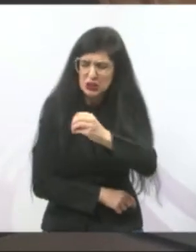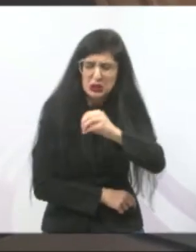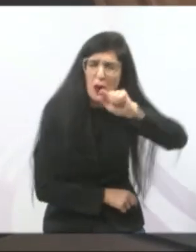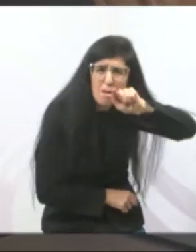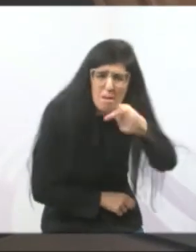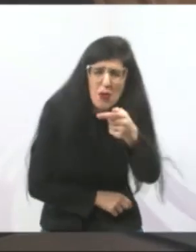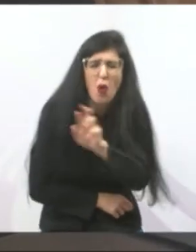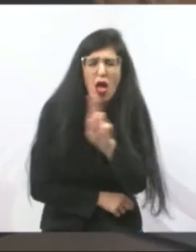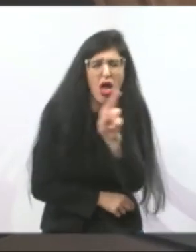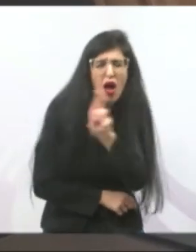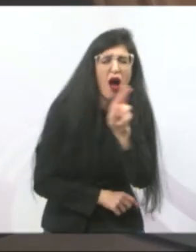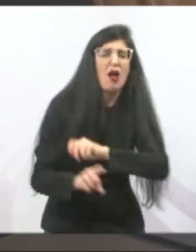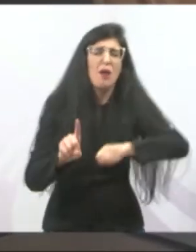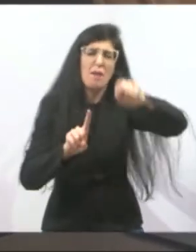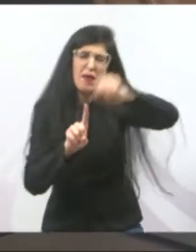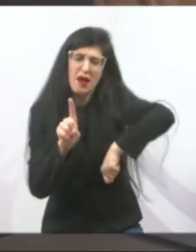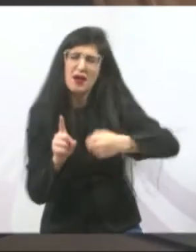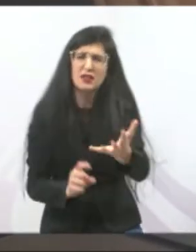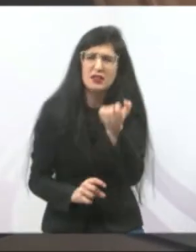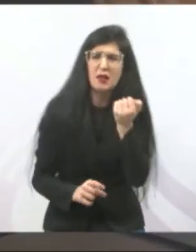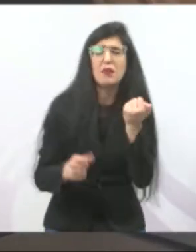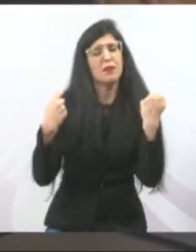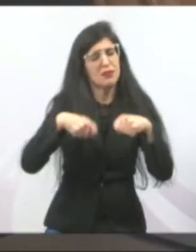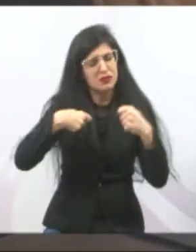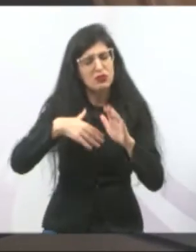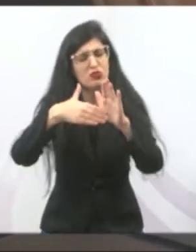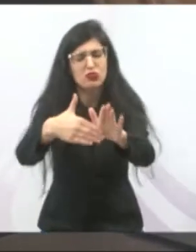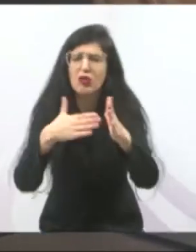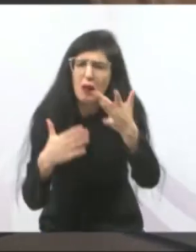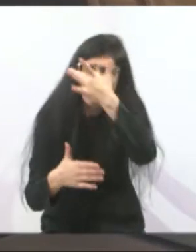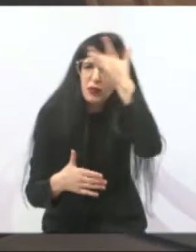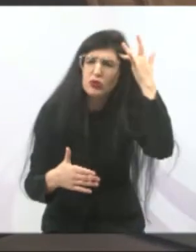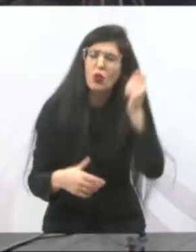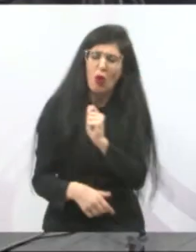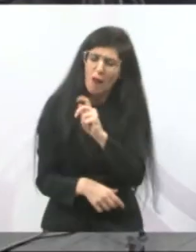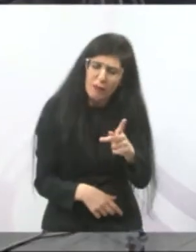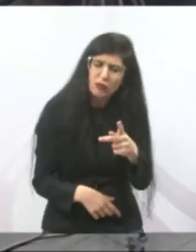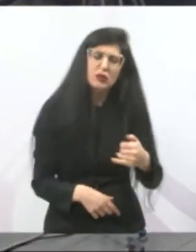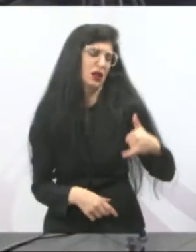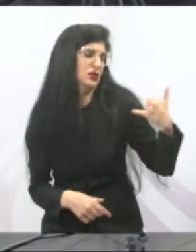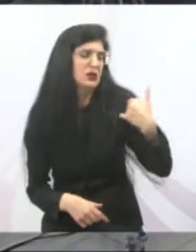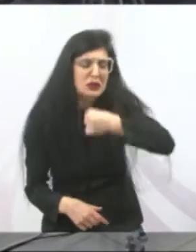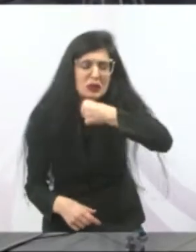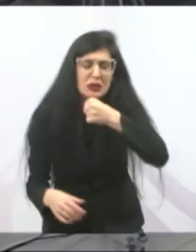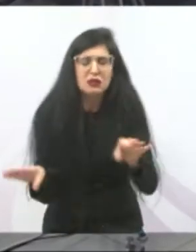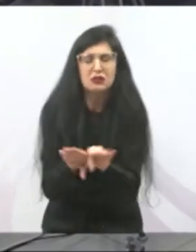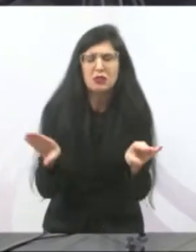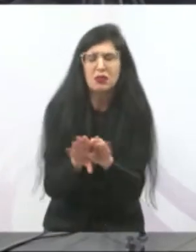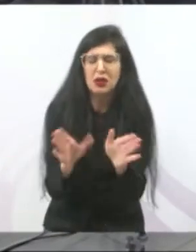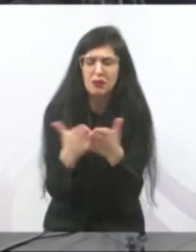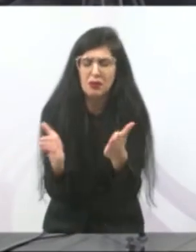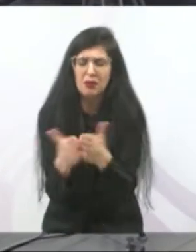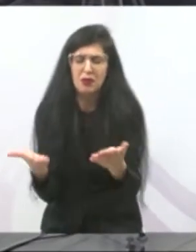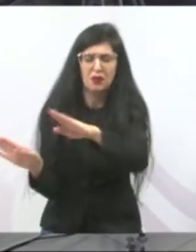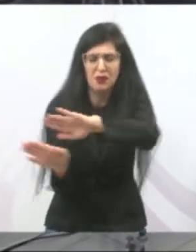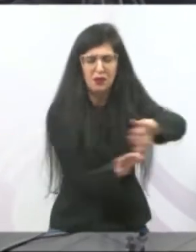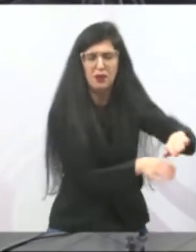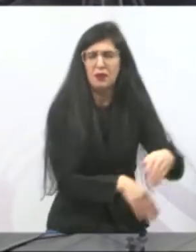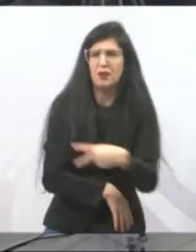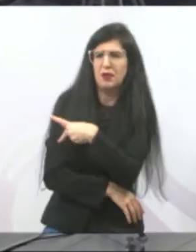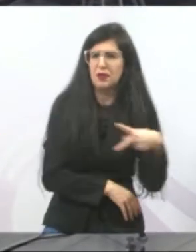pelos 43 anos de existência do órgão, comemorado no último dia 20 de julho.